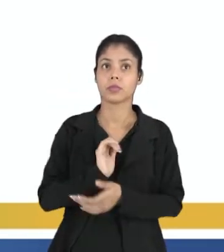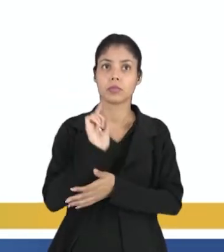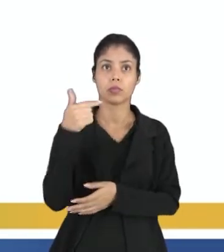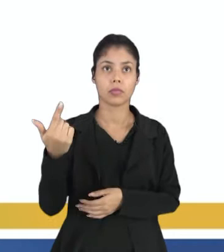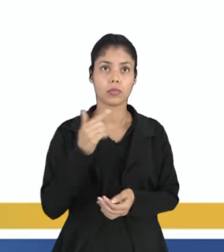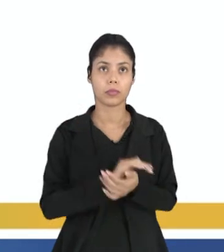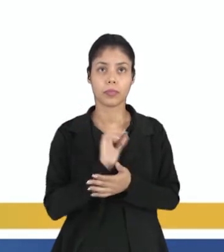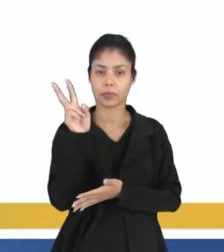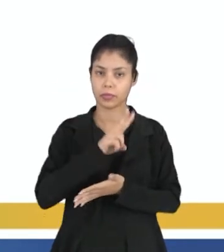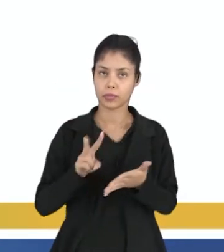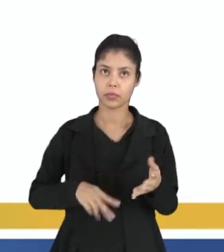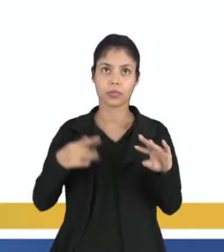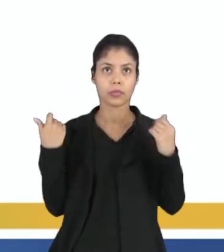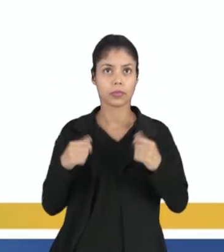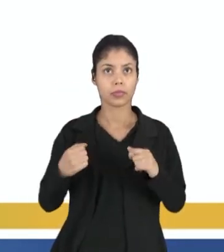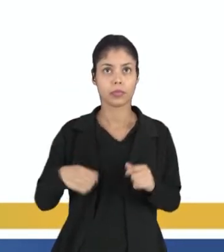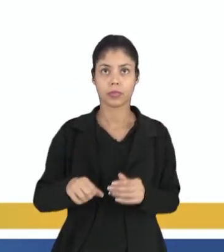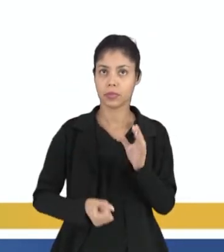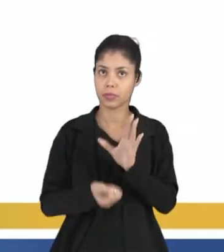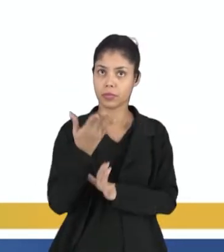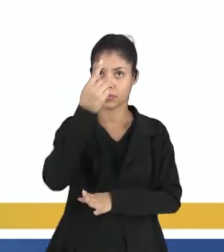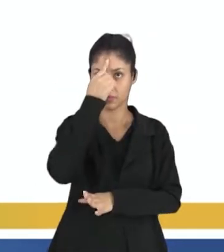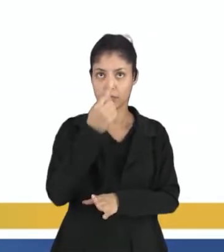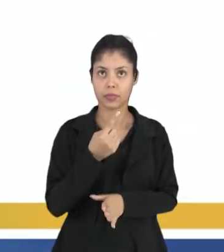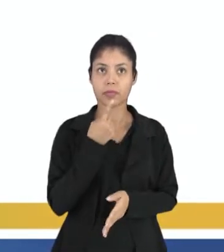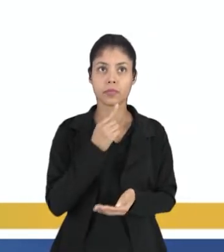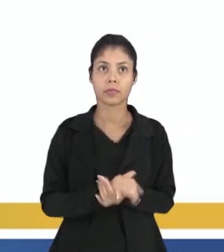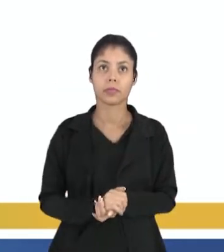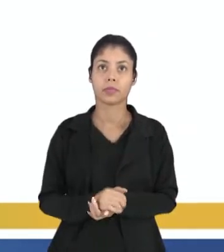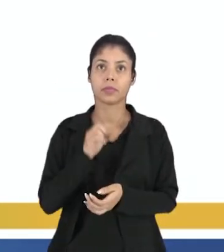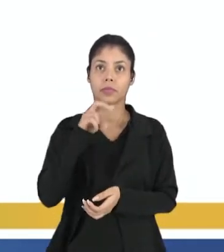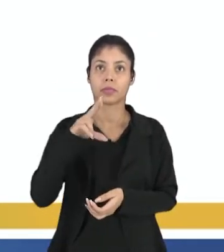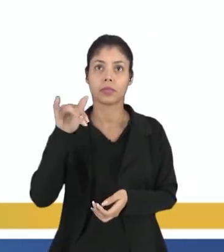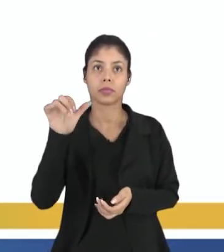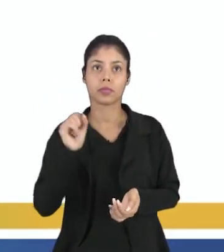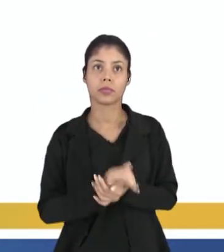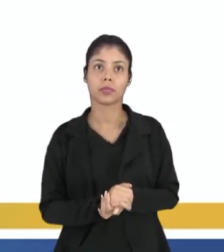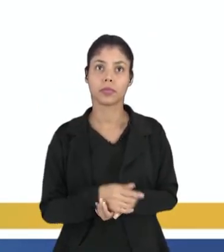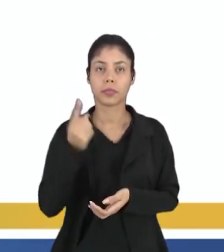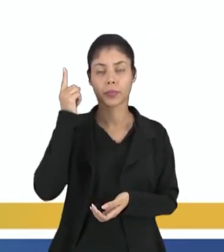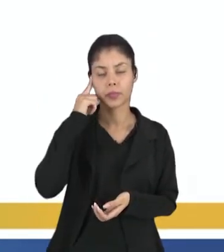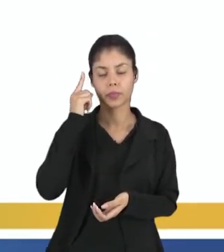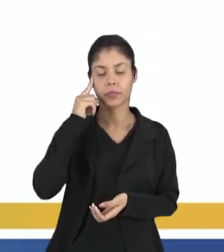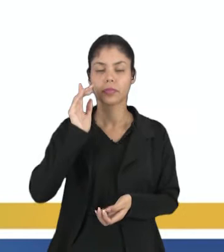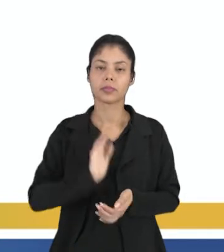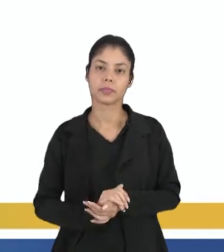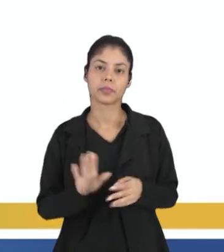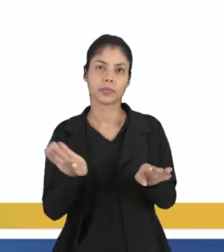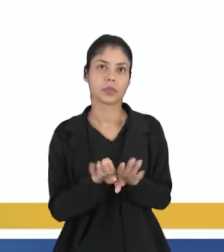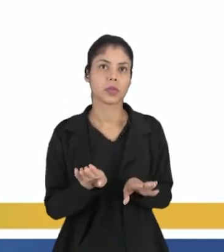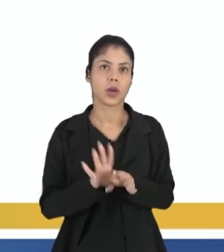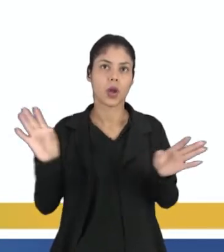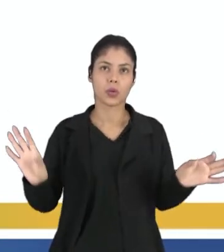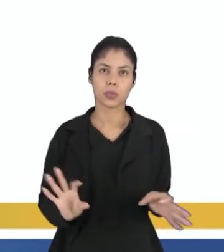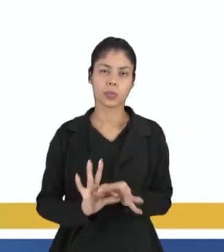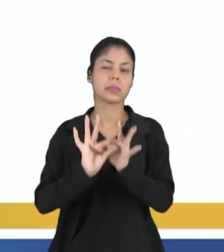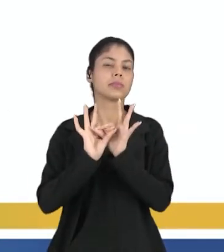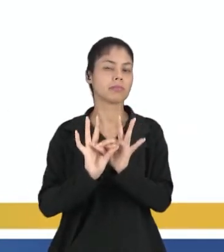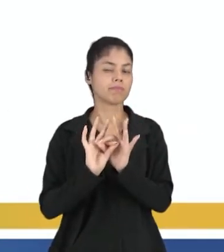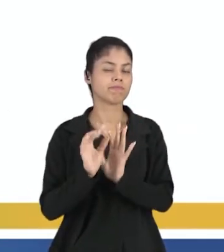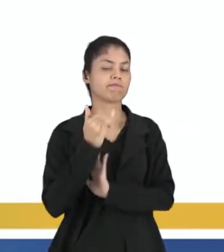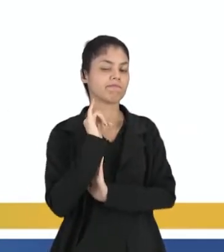entrar nesse outro universo, o leitor precisa criar as imagens e as cenas em sua mente e se conectar